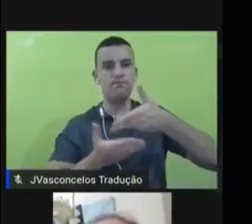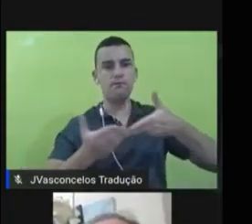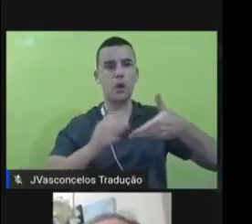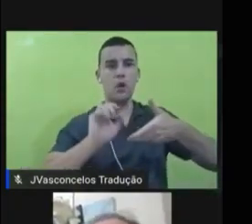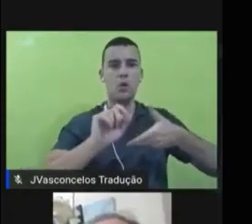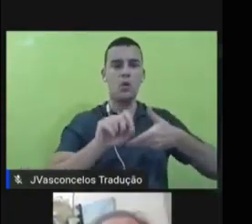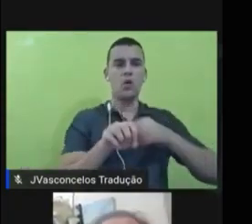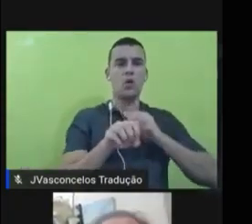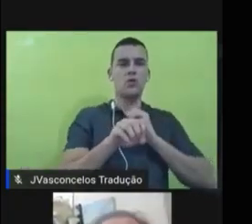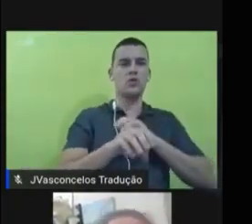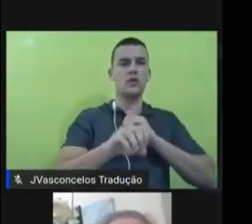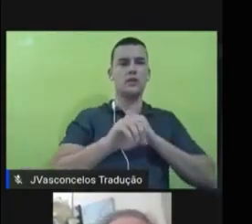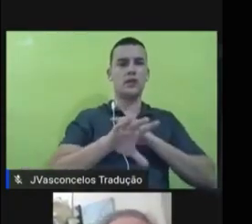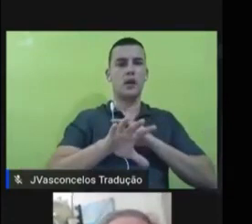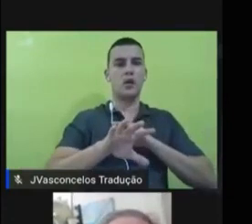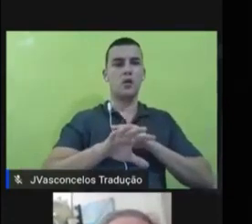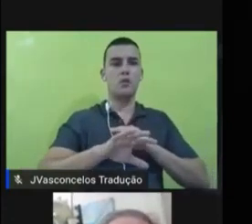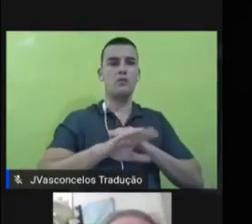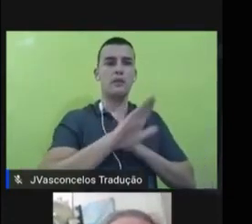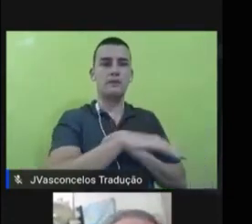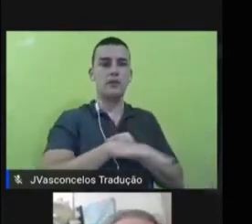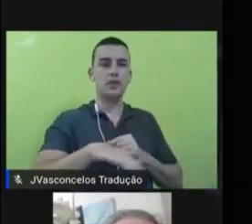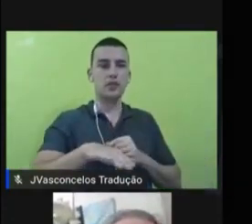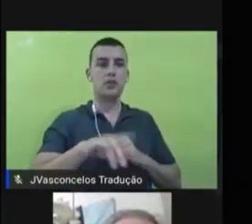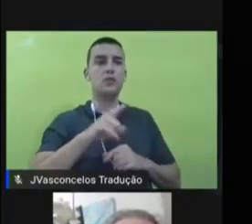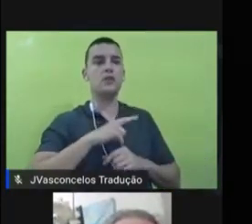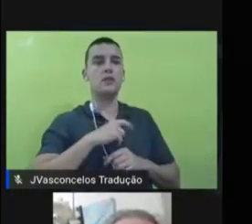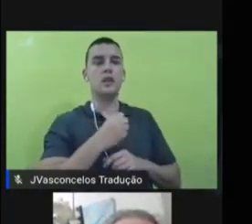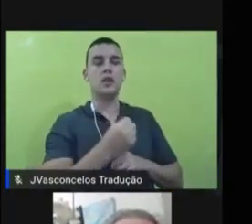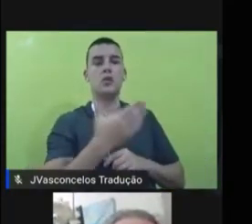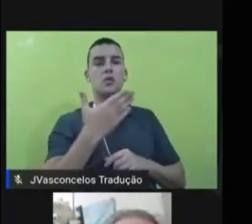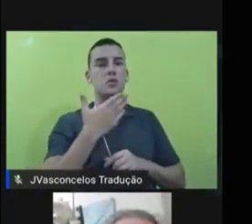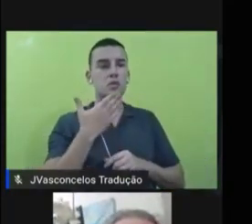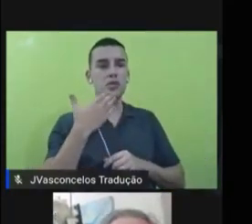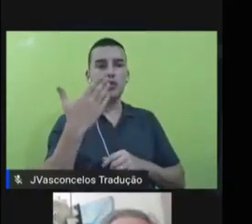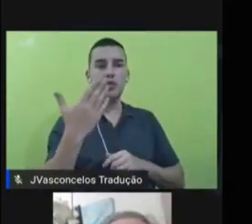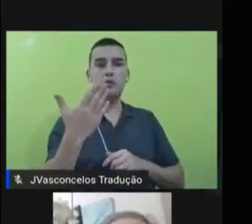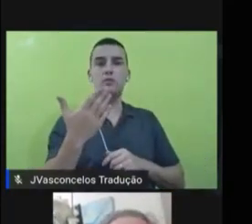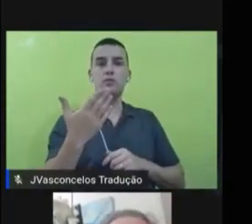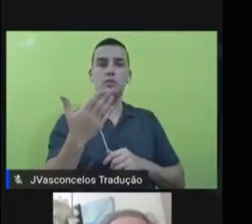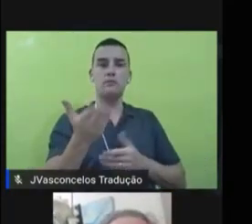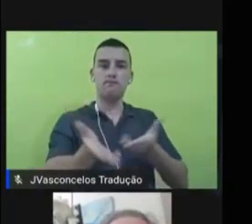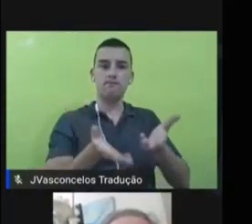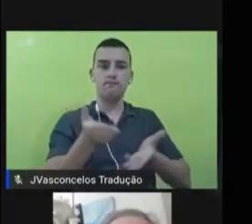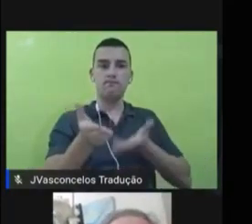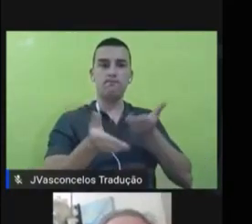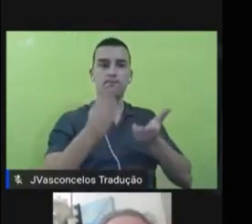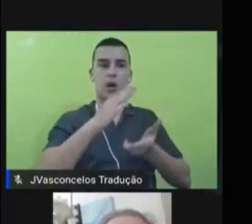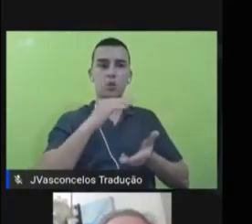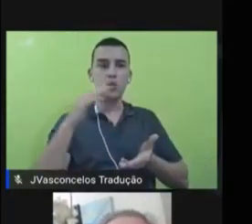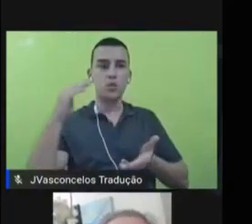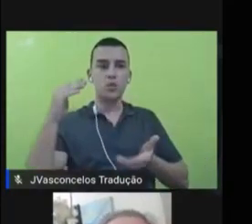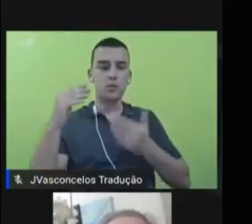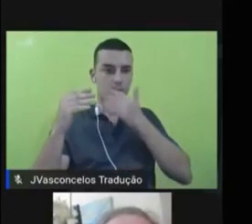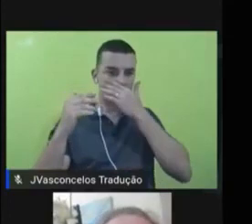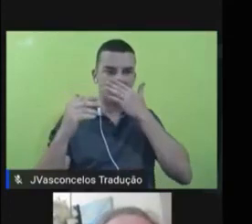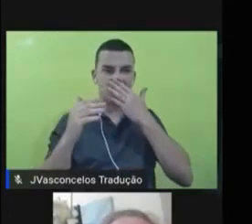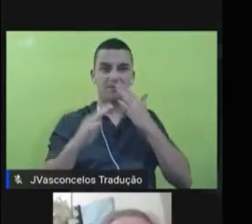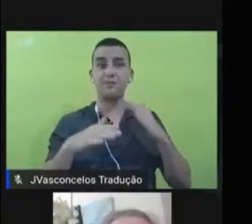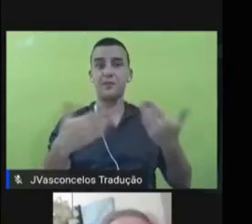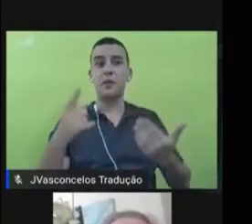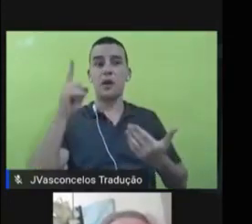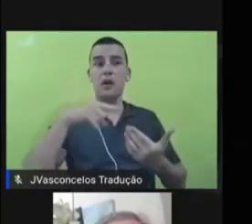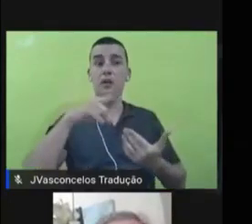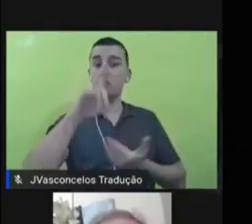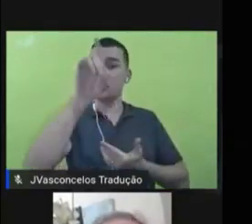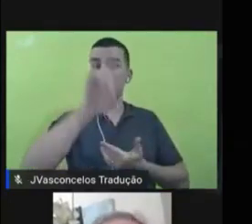infantil até as modalidades de atendimento para os adultos. Então, seria o direito de uma